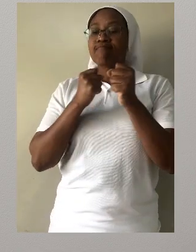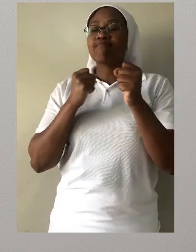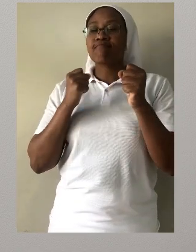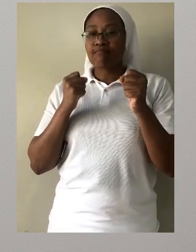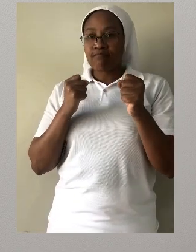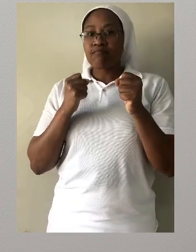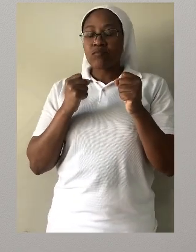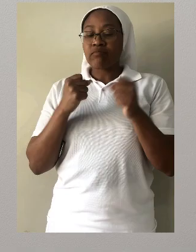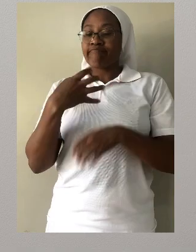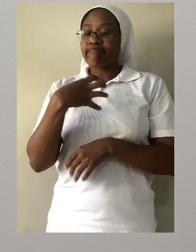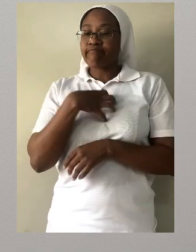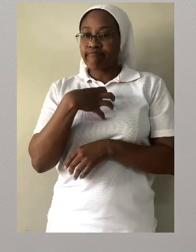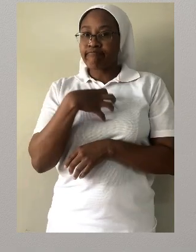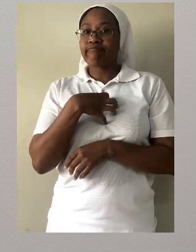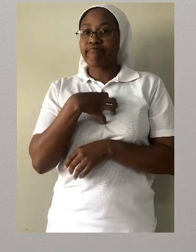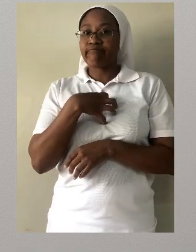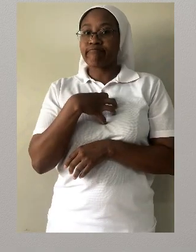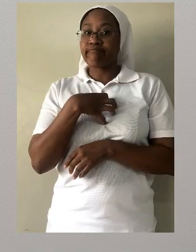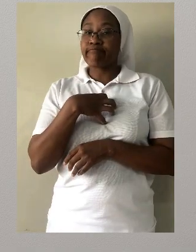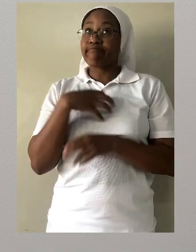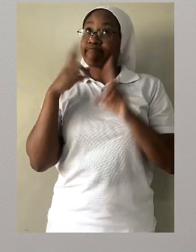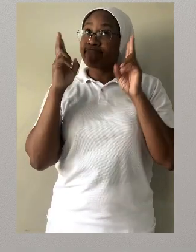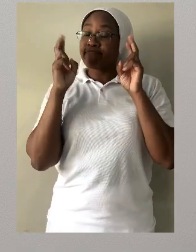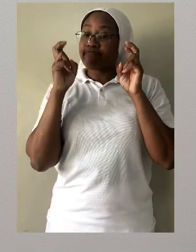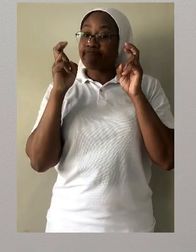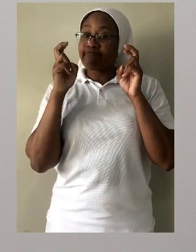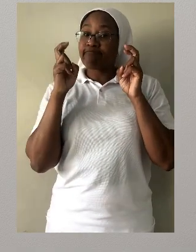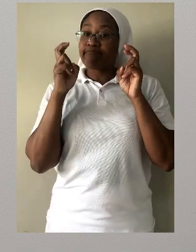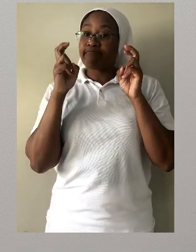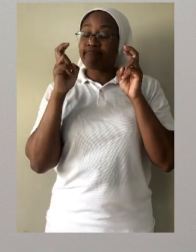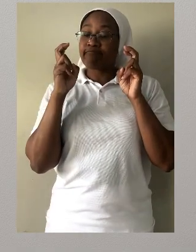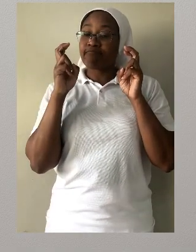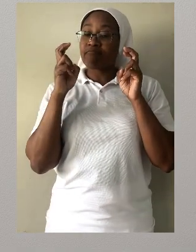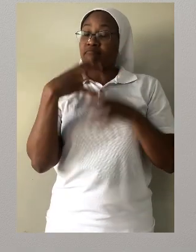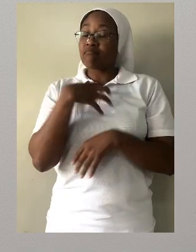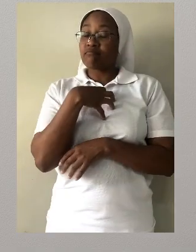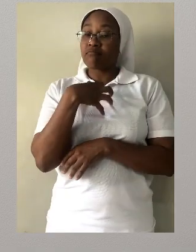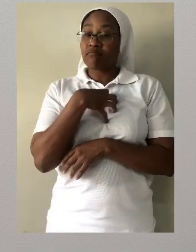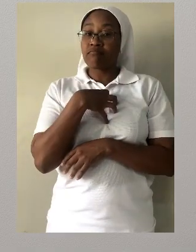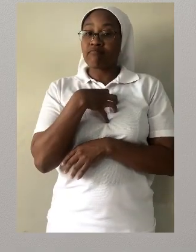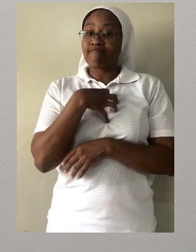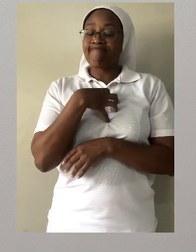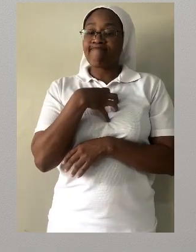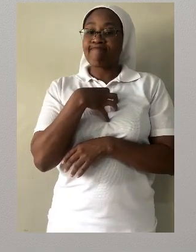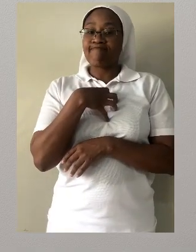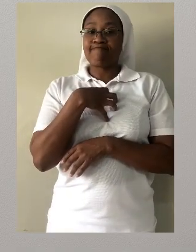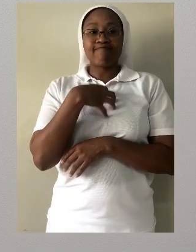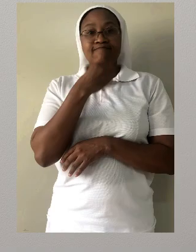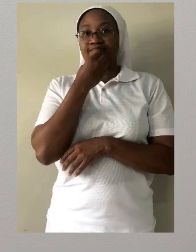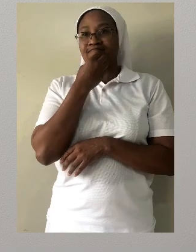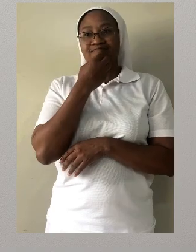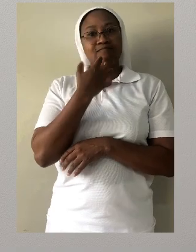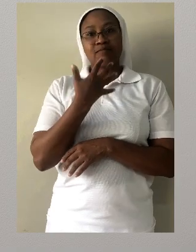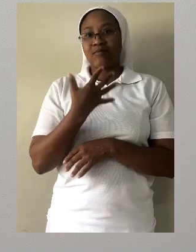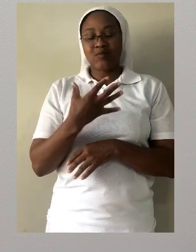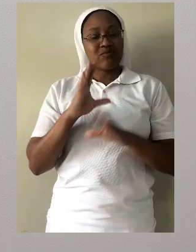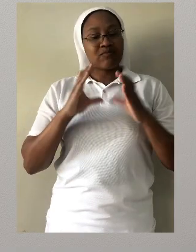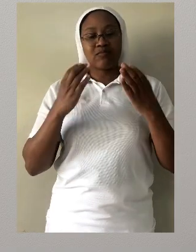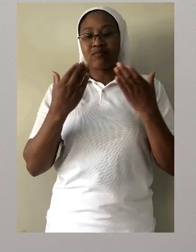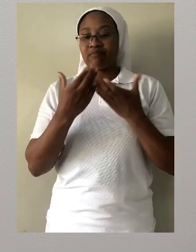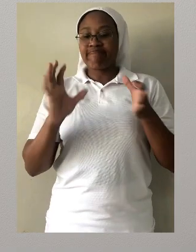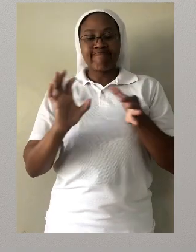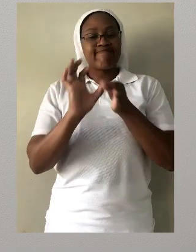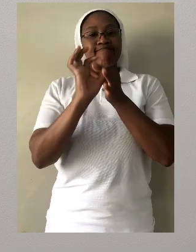grande. Esta atitude, entre aspas, né, porque é uma citação, essa atitude não gera pertença a